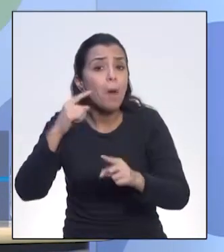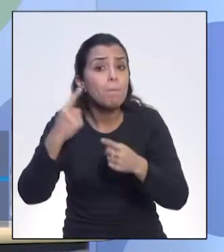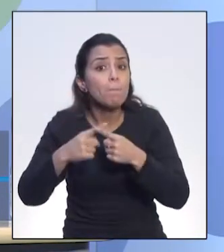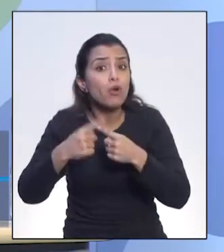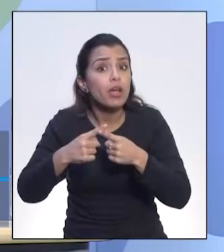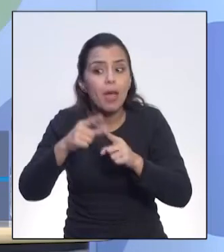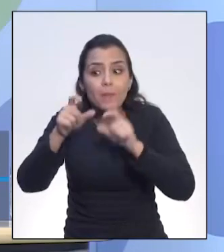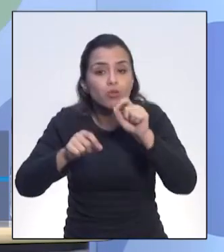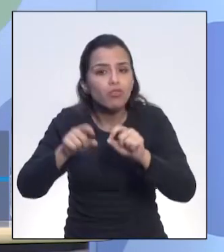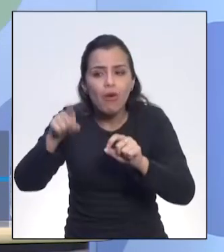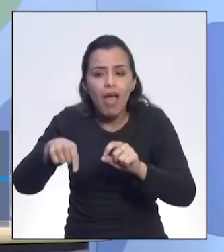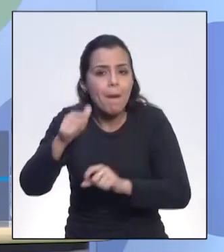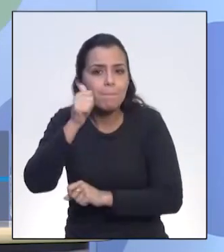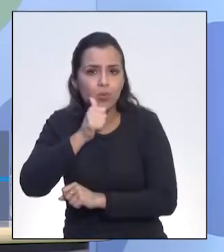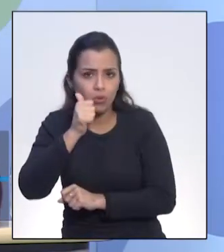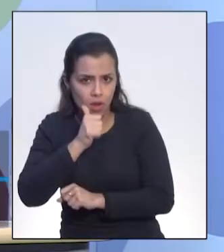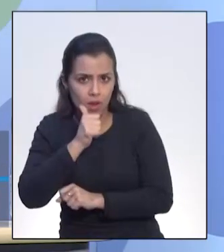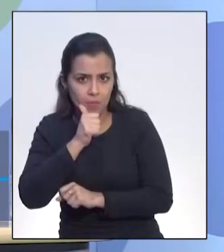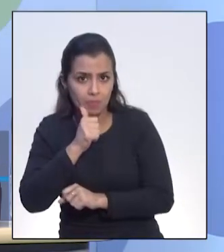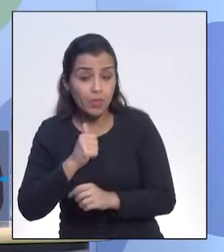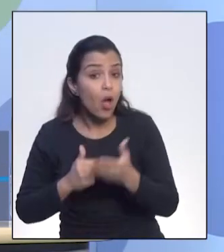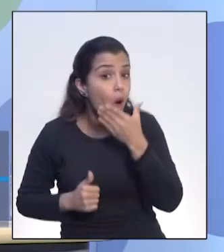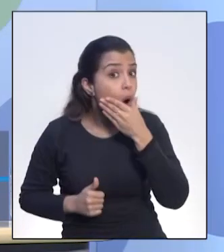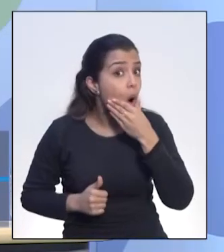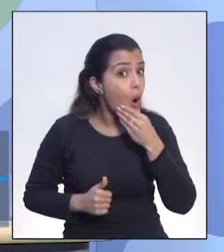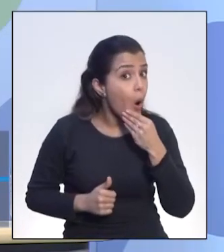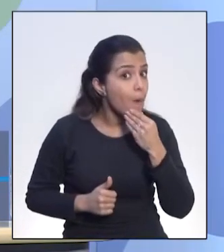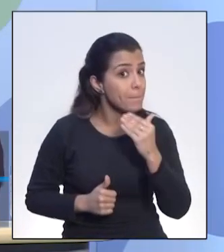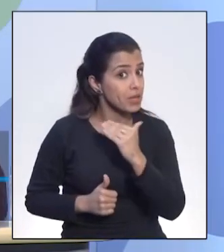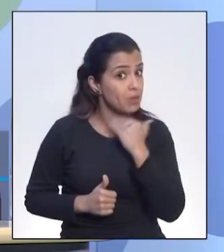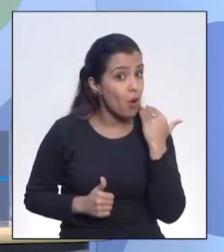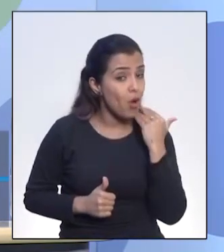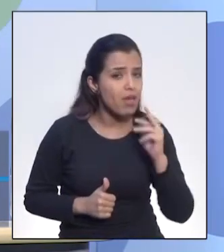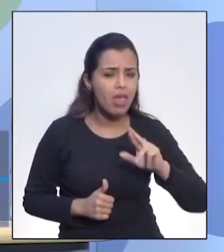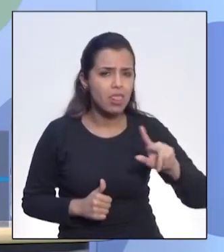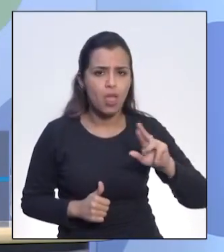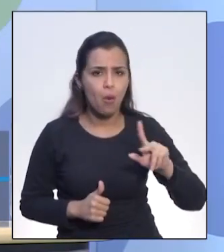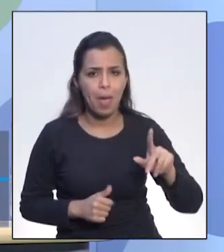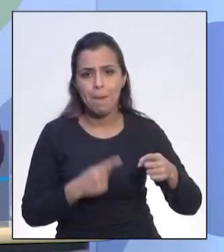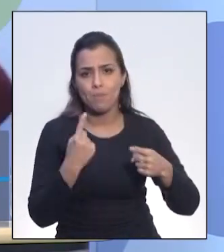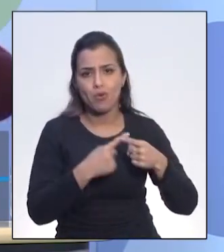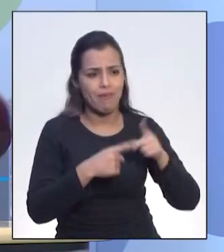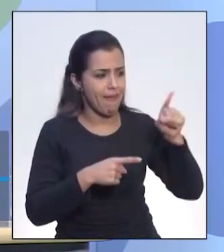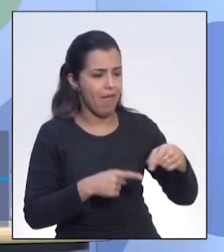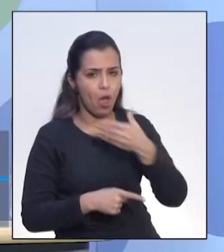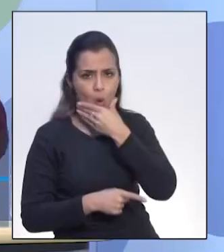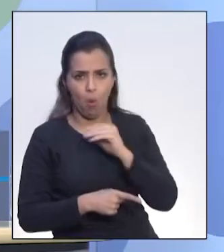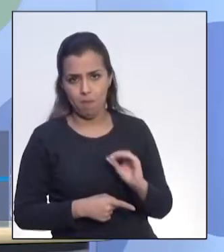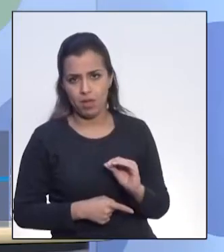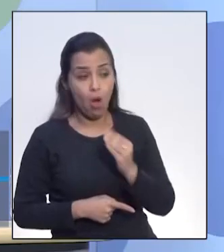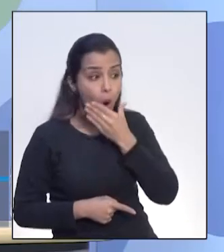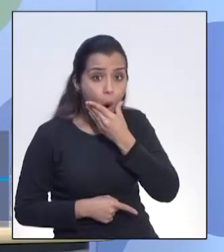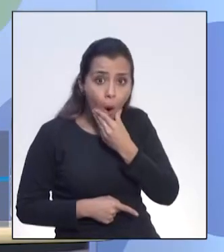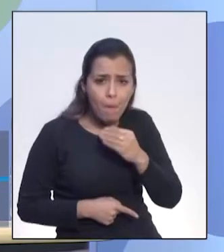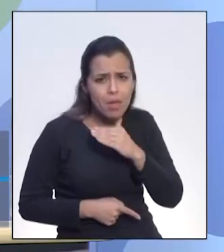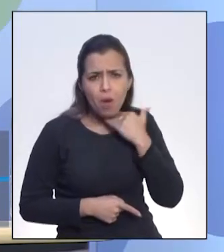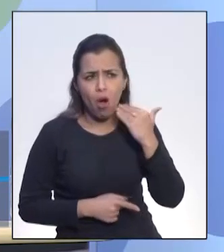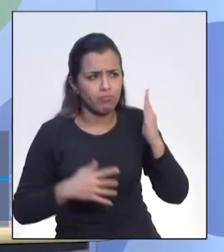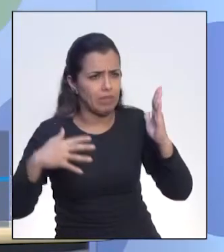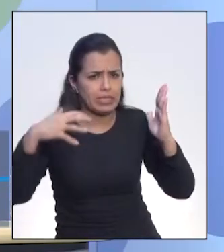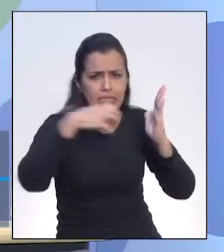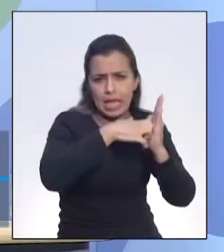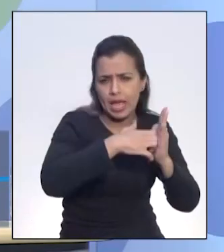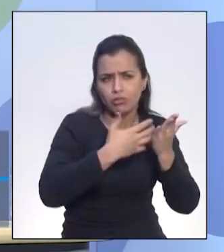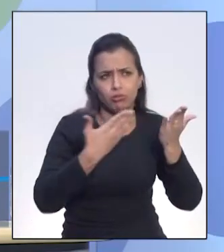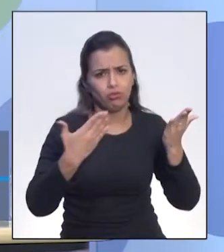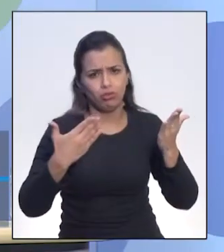ou algo do tipo. Quando a gente fala sobre homens, as estatísticas não são vinculadas a isso. O homem morre porque acidente de carro,